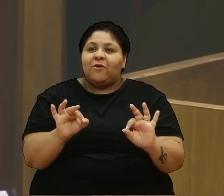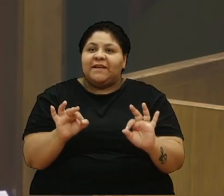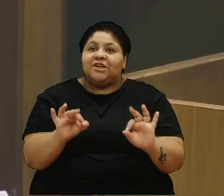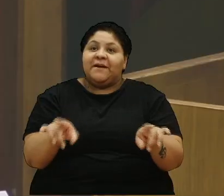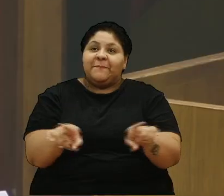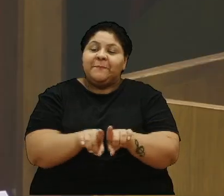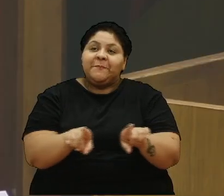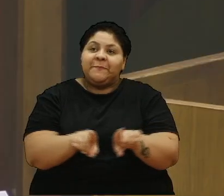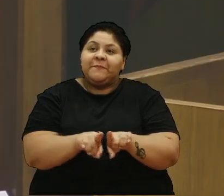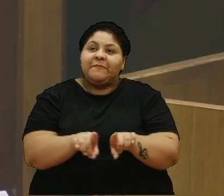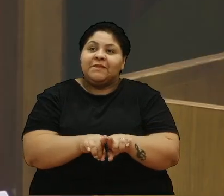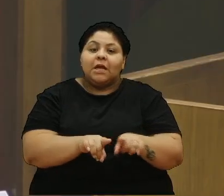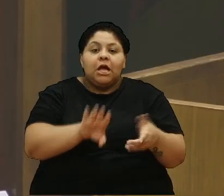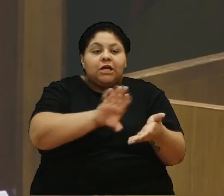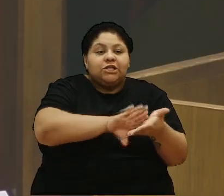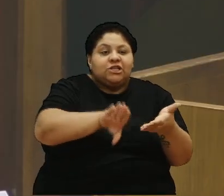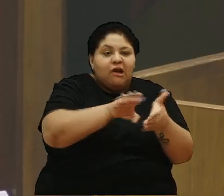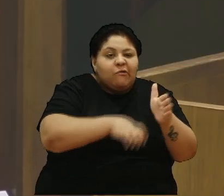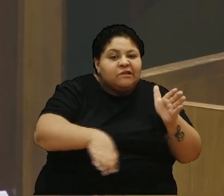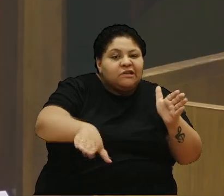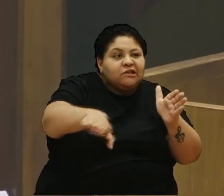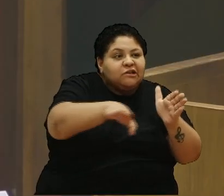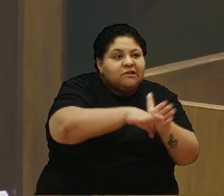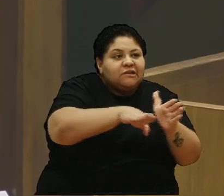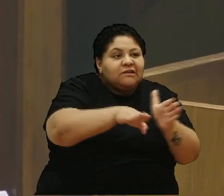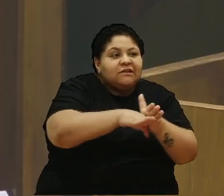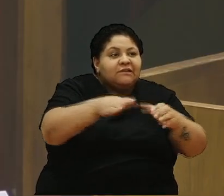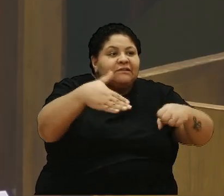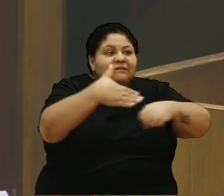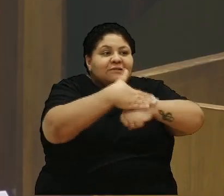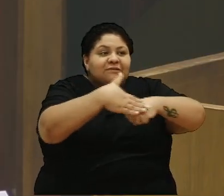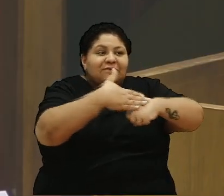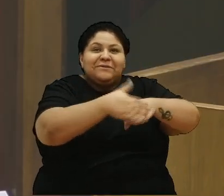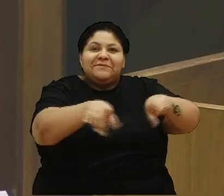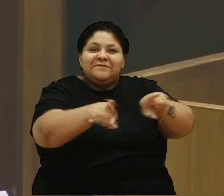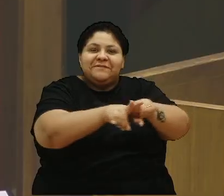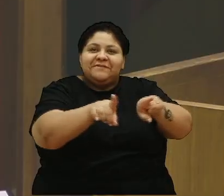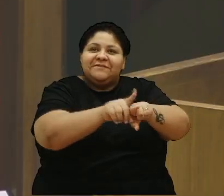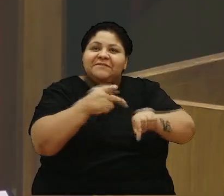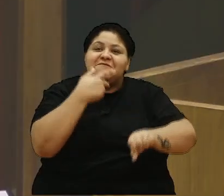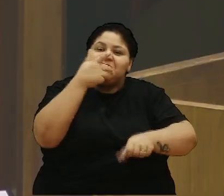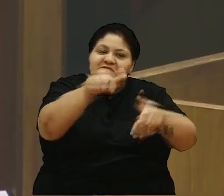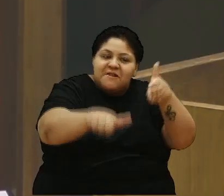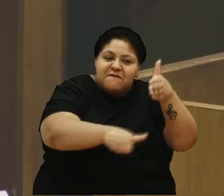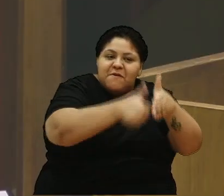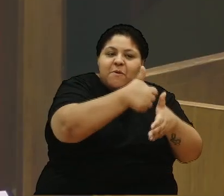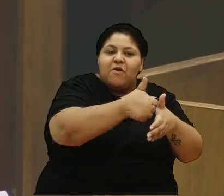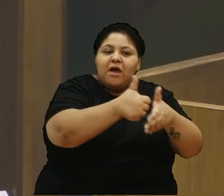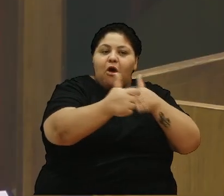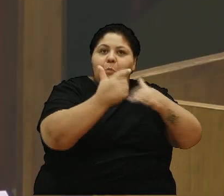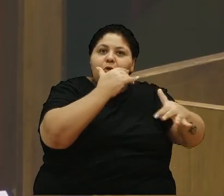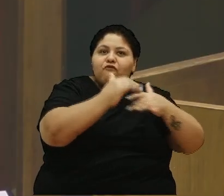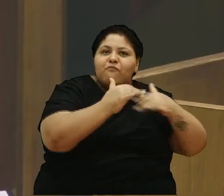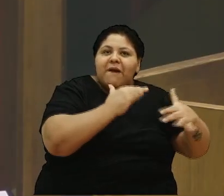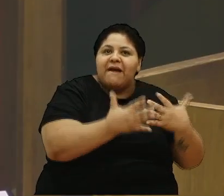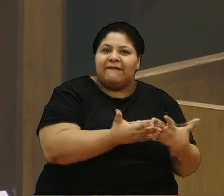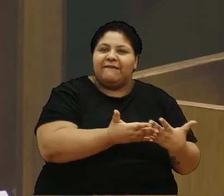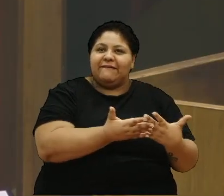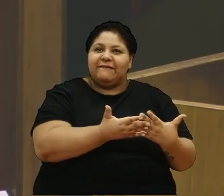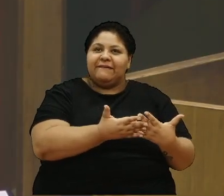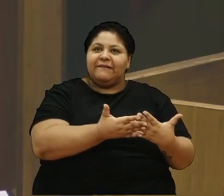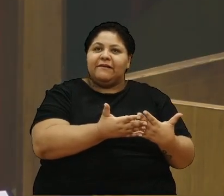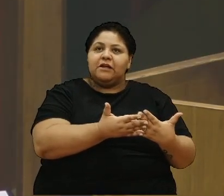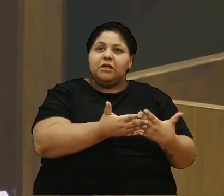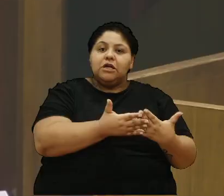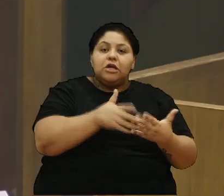você retirar um estacionamento de lugar, vai lá, conversa com os comerciantes, fala que vai melhorar o trânsito, encontra um outro